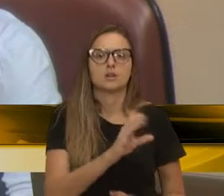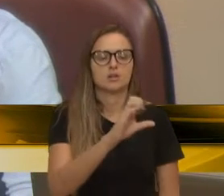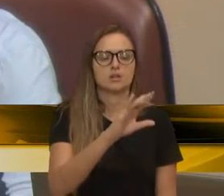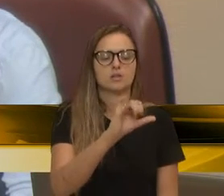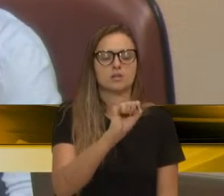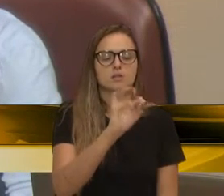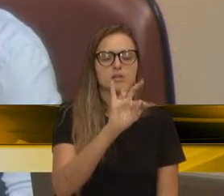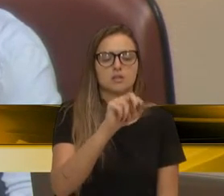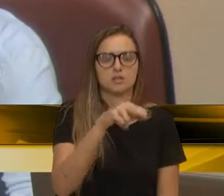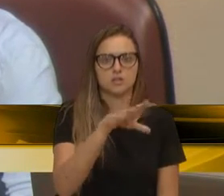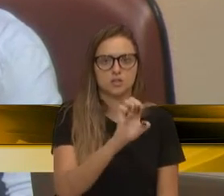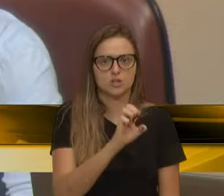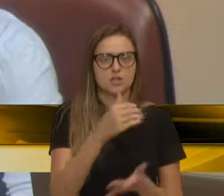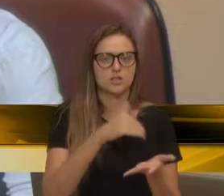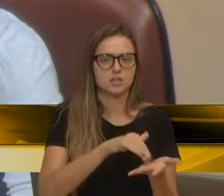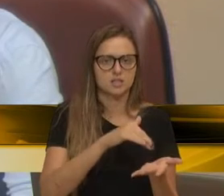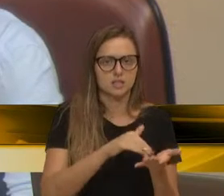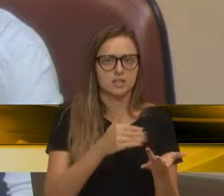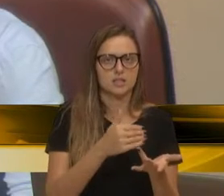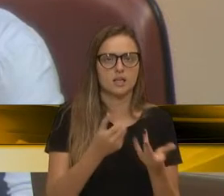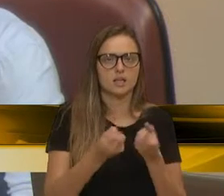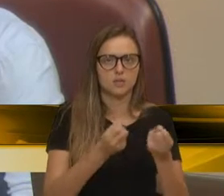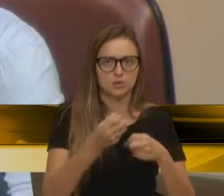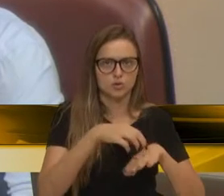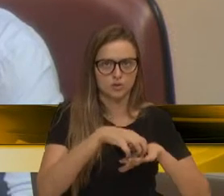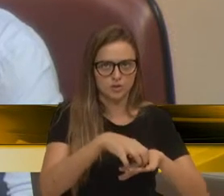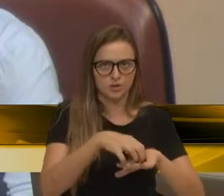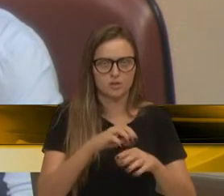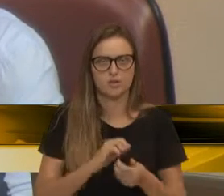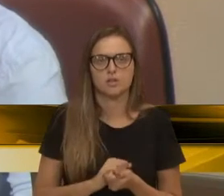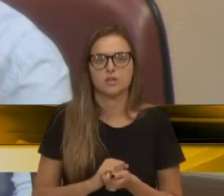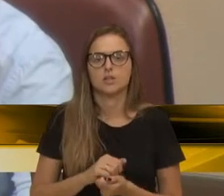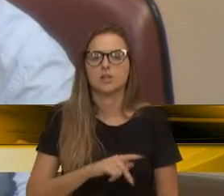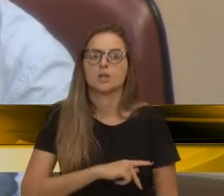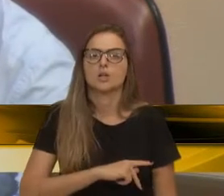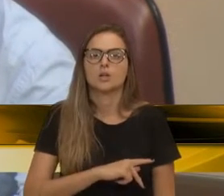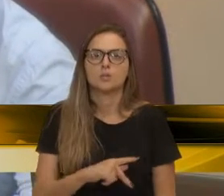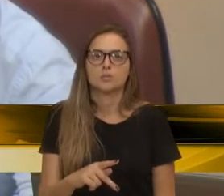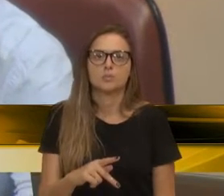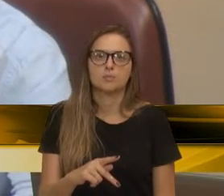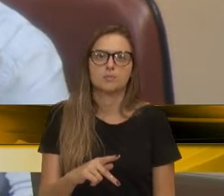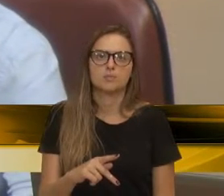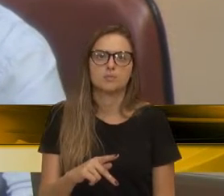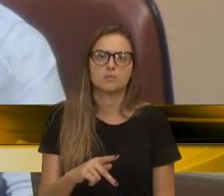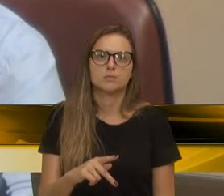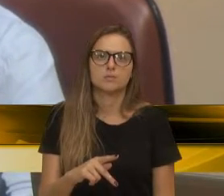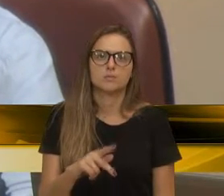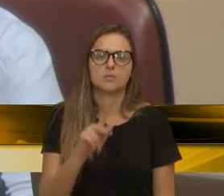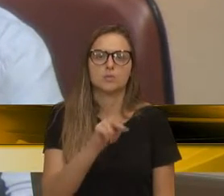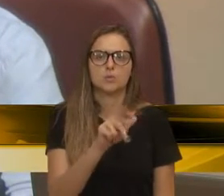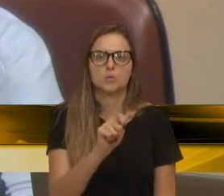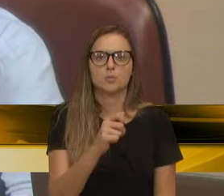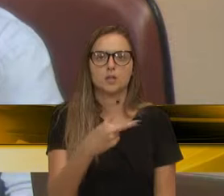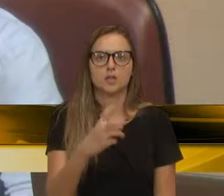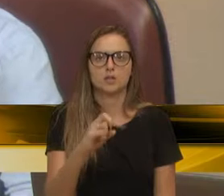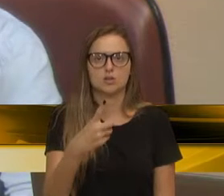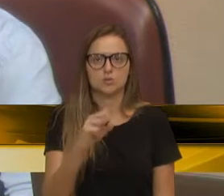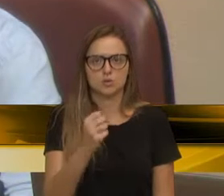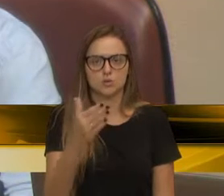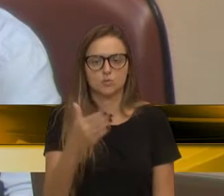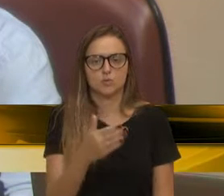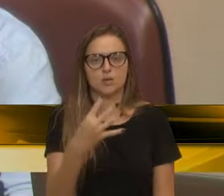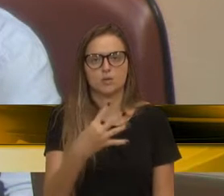de abreu soares secretário municipal de trânsito o presidente no pé a 2018 barra